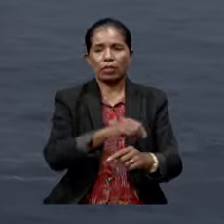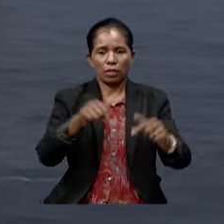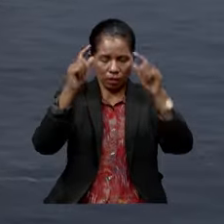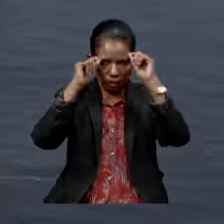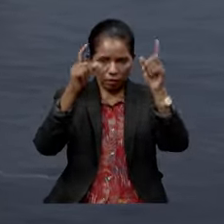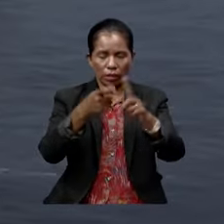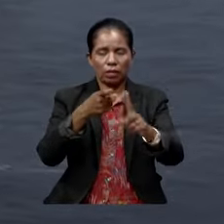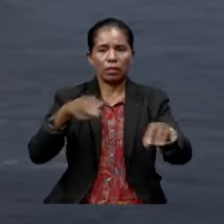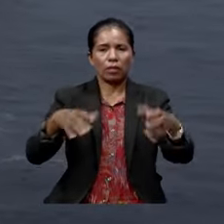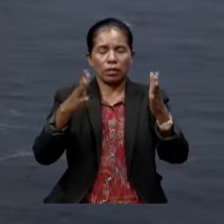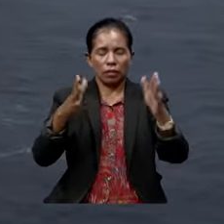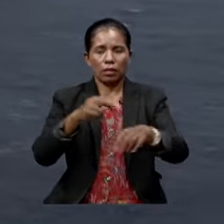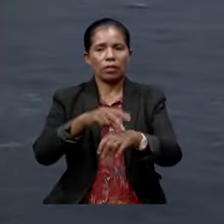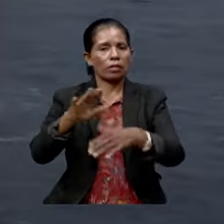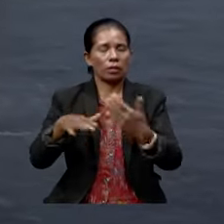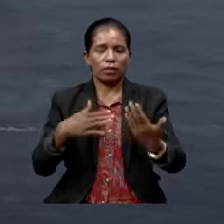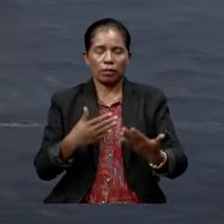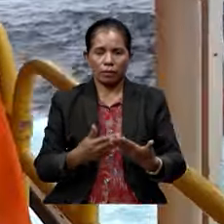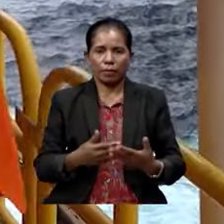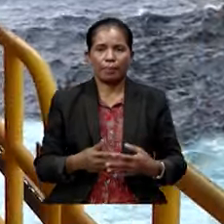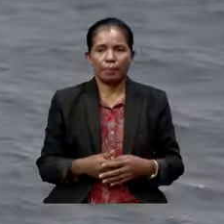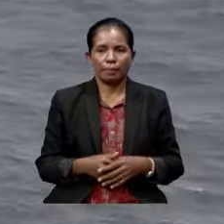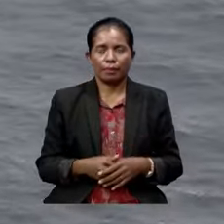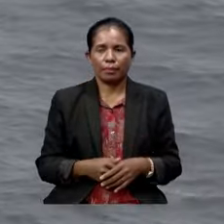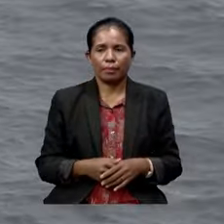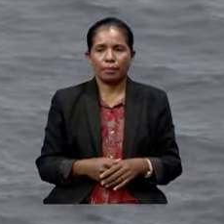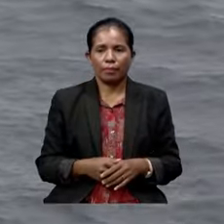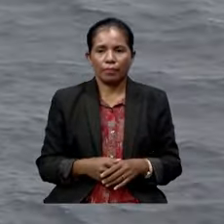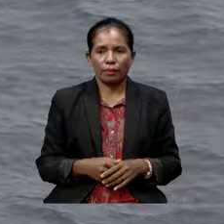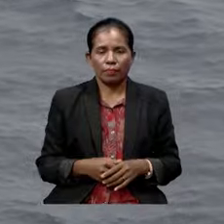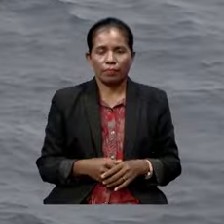composto husi trabalhador nacional sira. Bem-vinda Simenes, Adérito Simenes, Gemen.